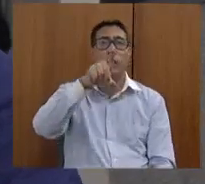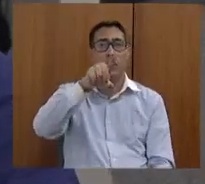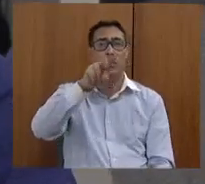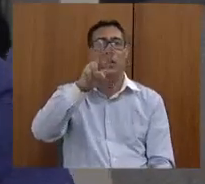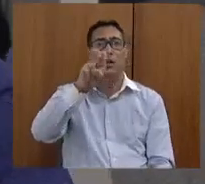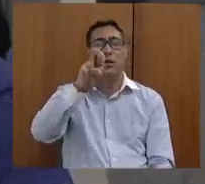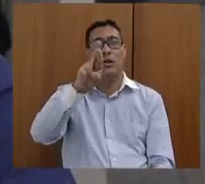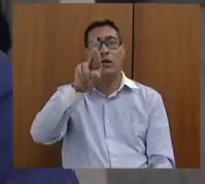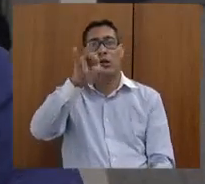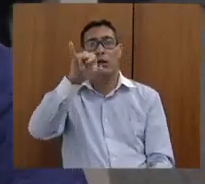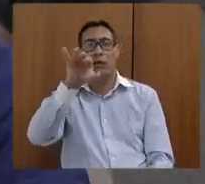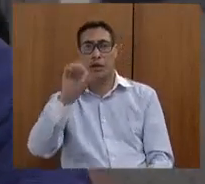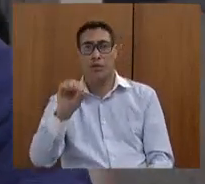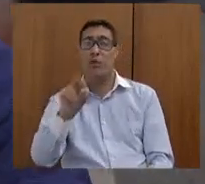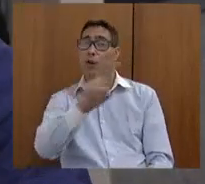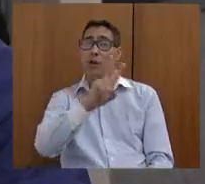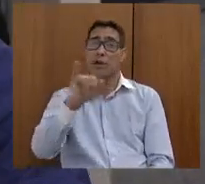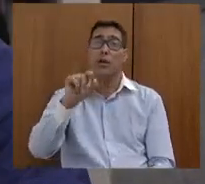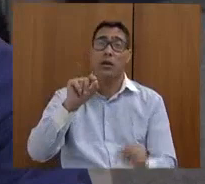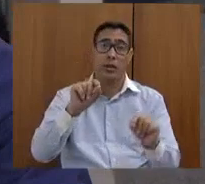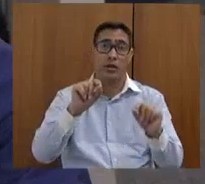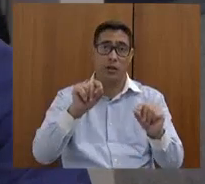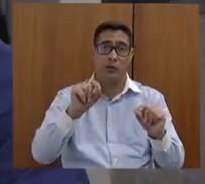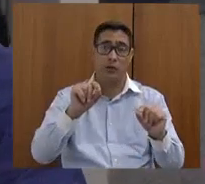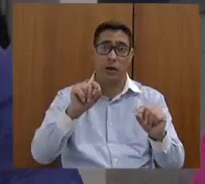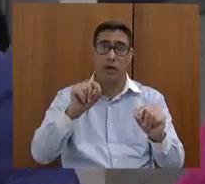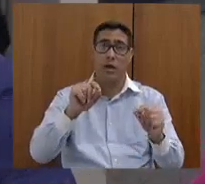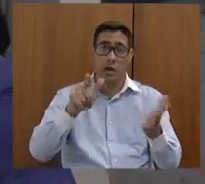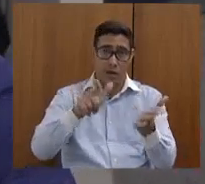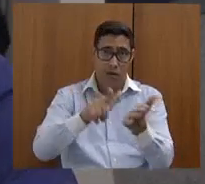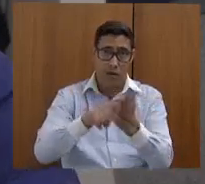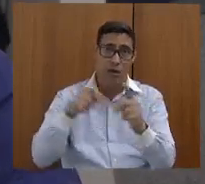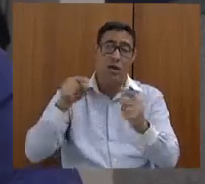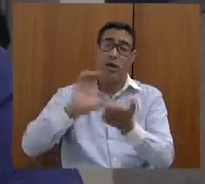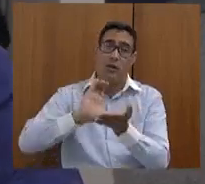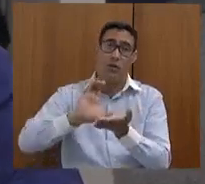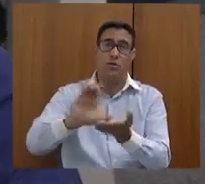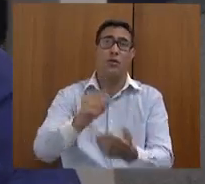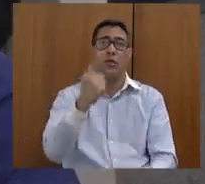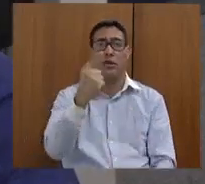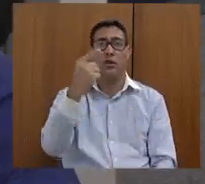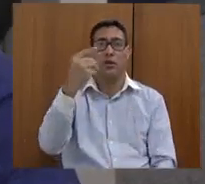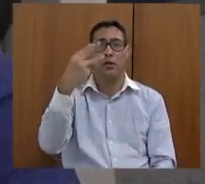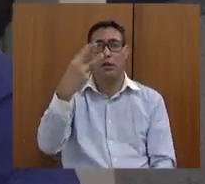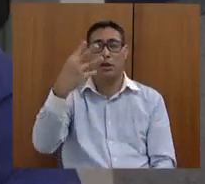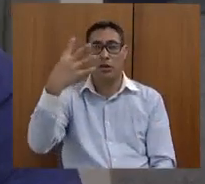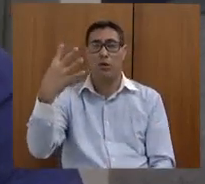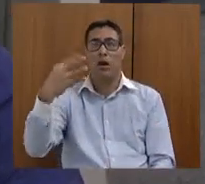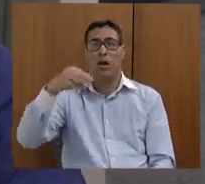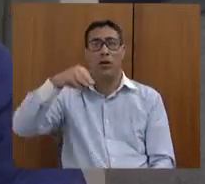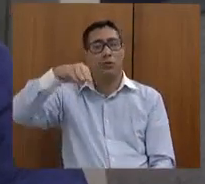publicado e que rodará na próxima folha investimento de 134 milhões